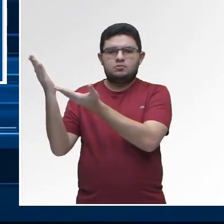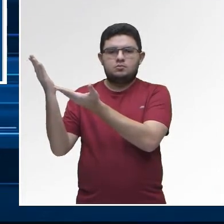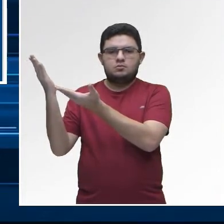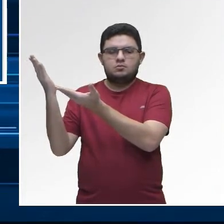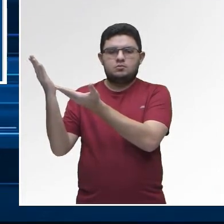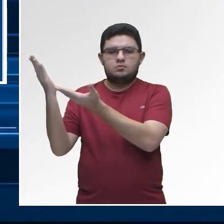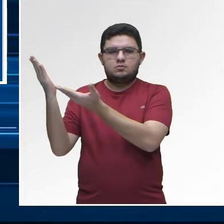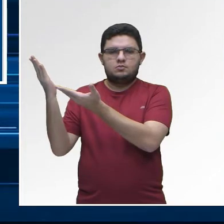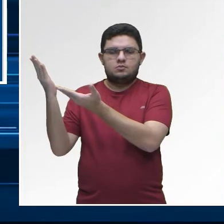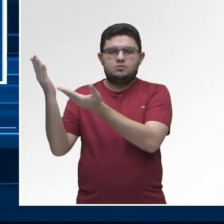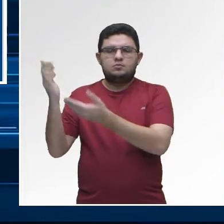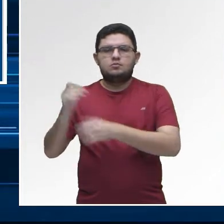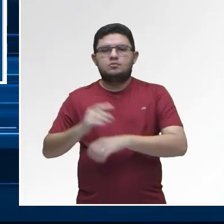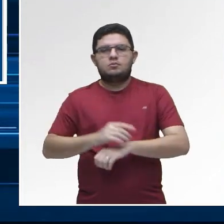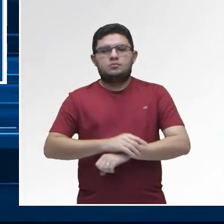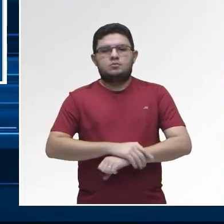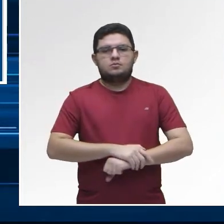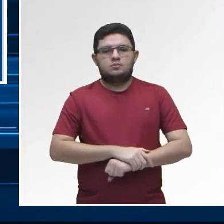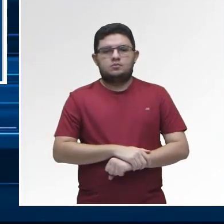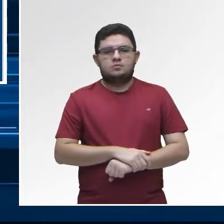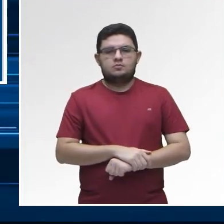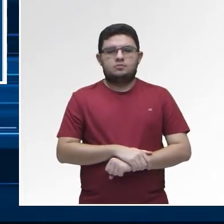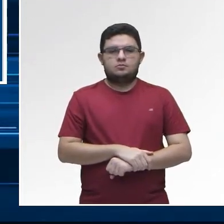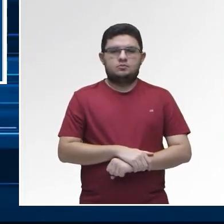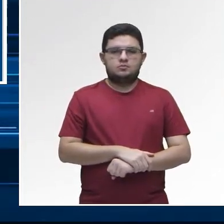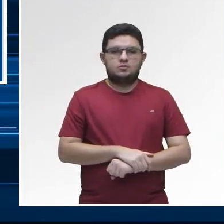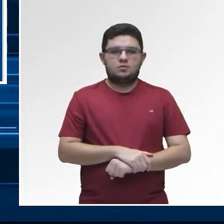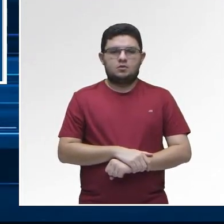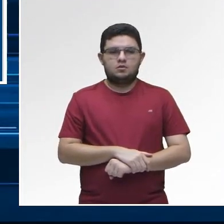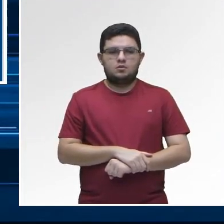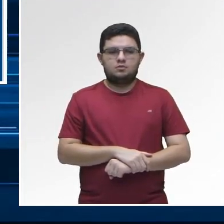os trabalhadores.